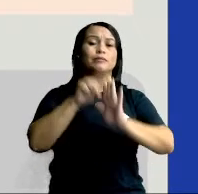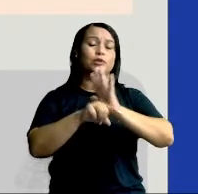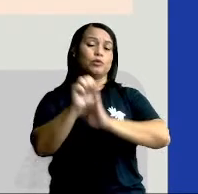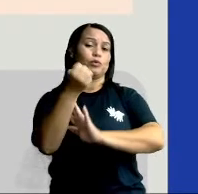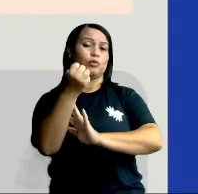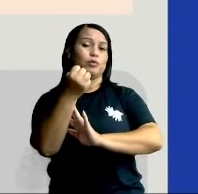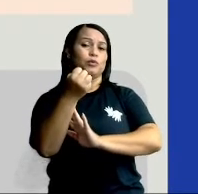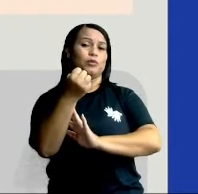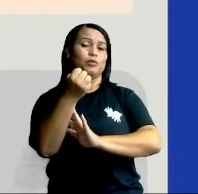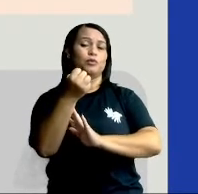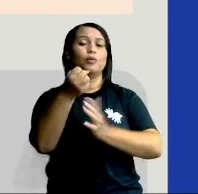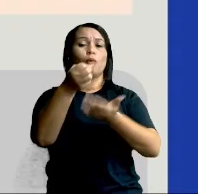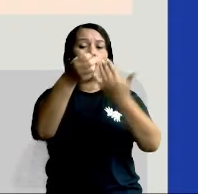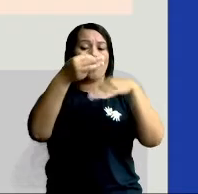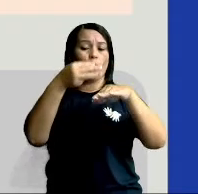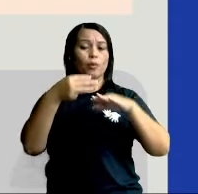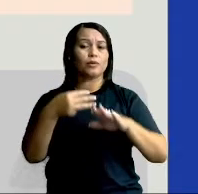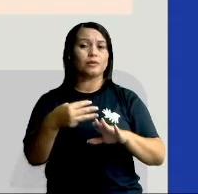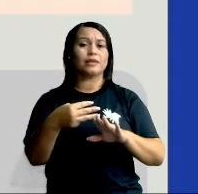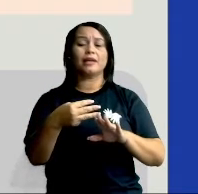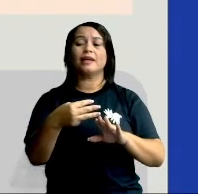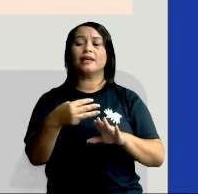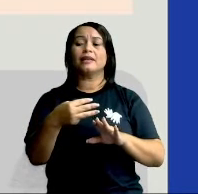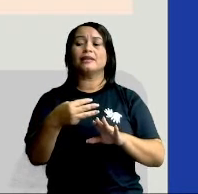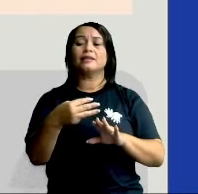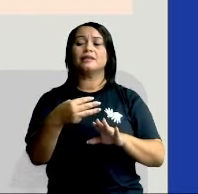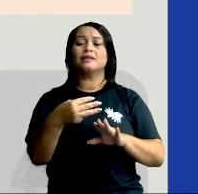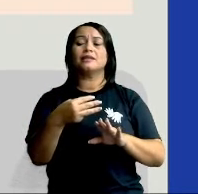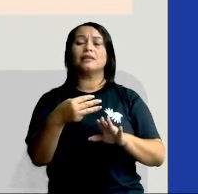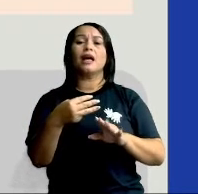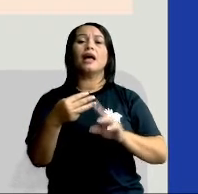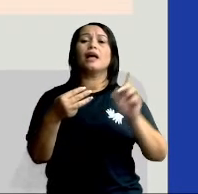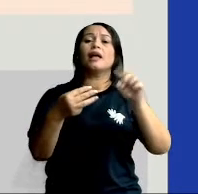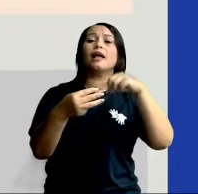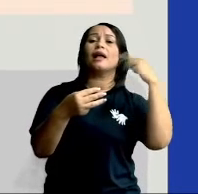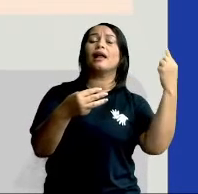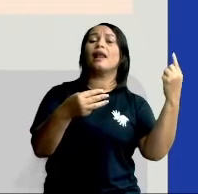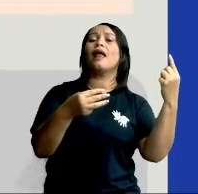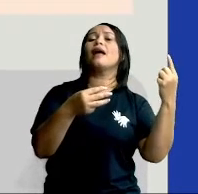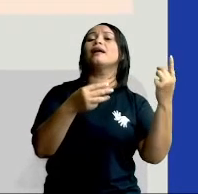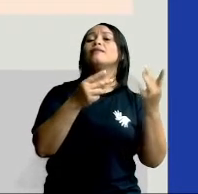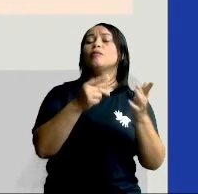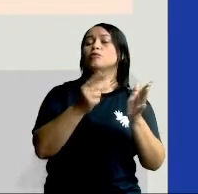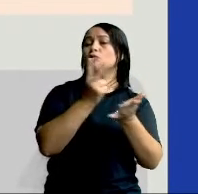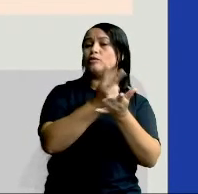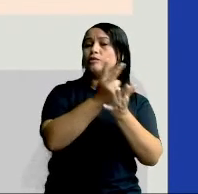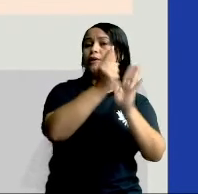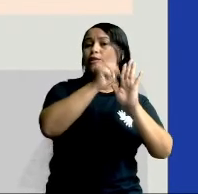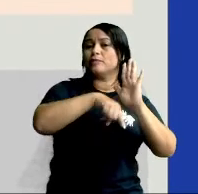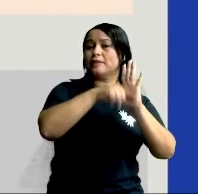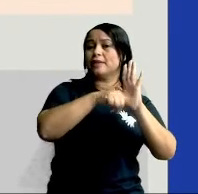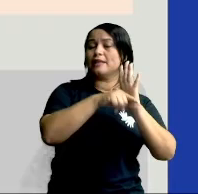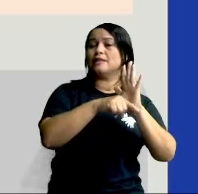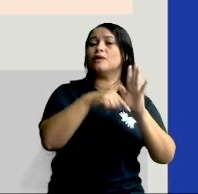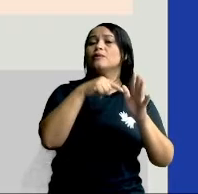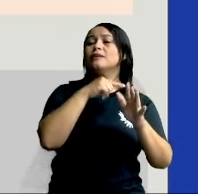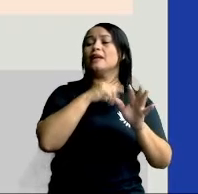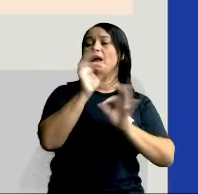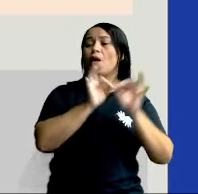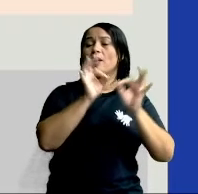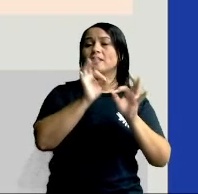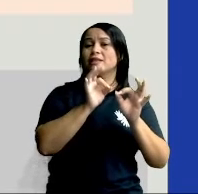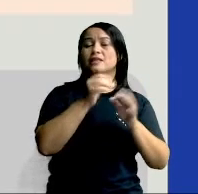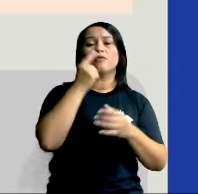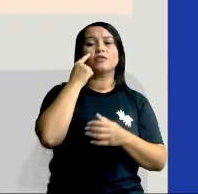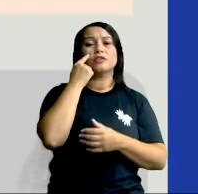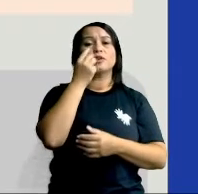8. Coloco o 3 embaixo da unidade e lá nas dezenas eu continuo a subtração. Em seguida, aqui na ordem das